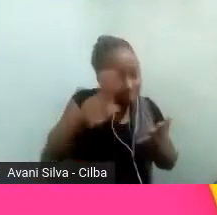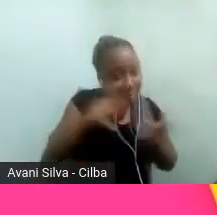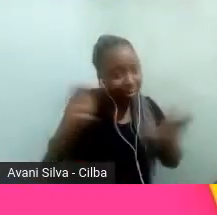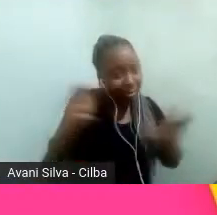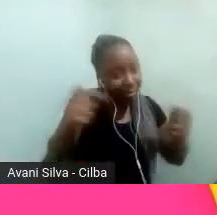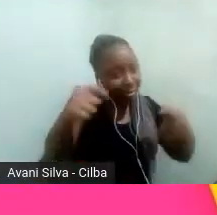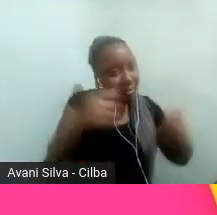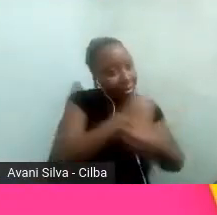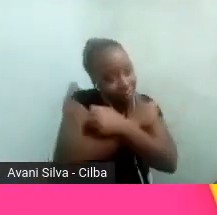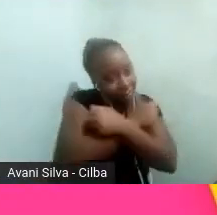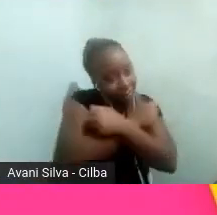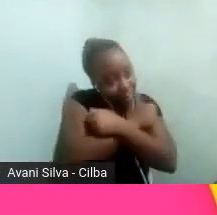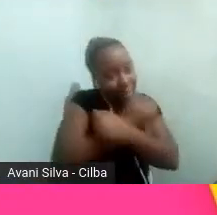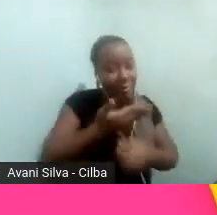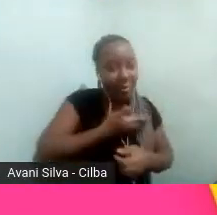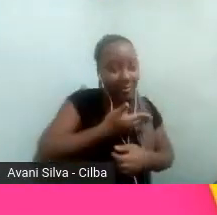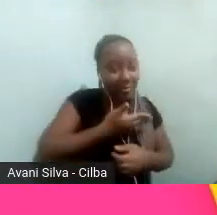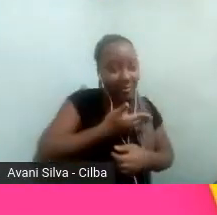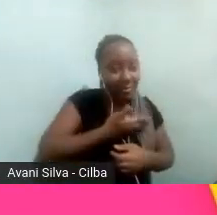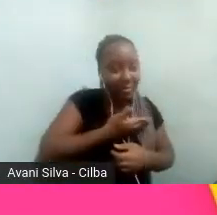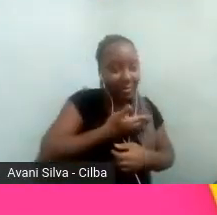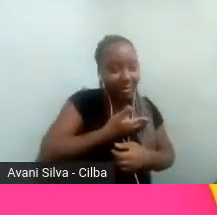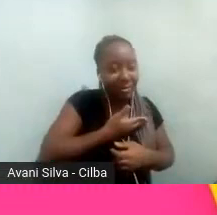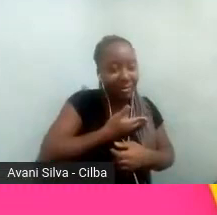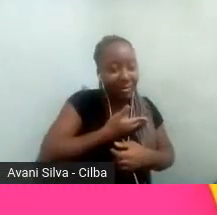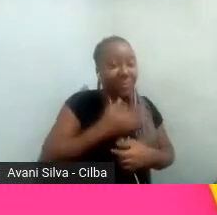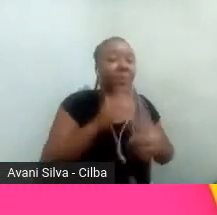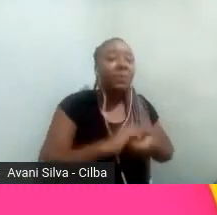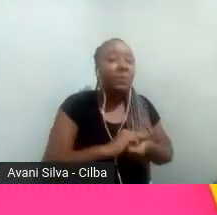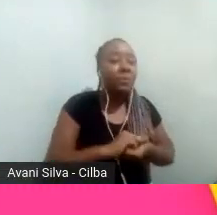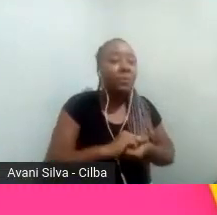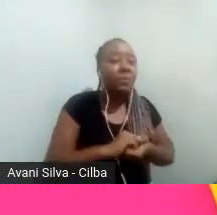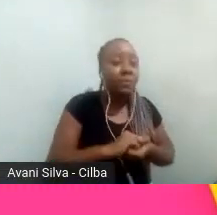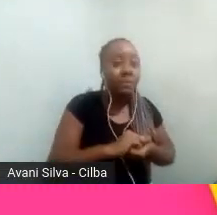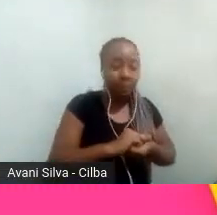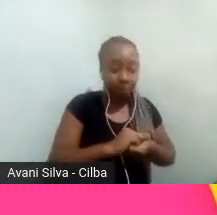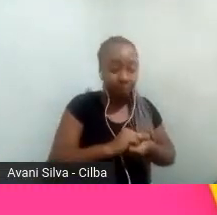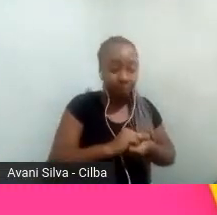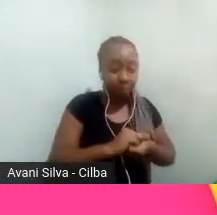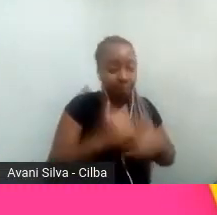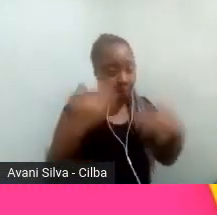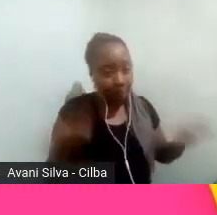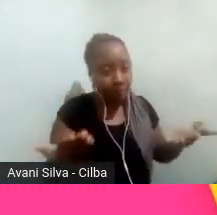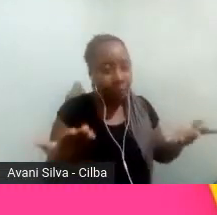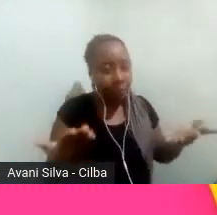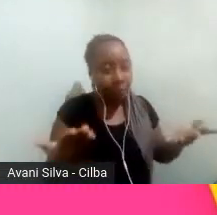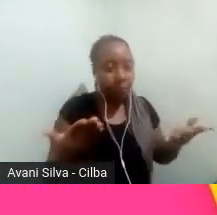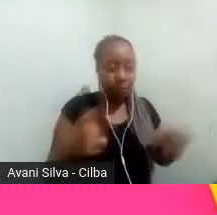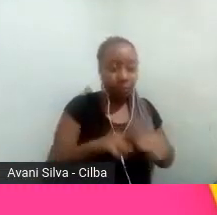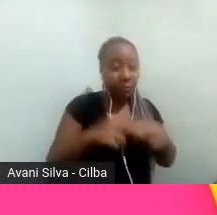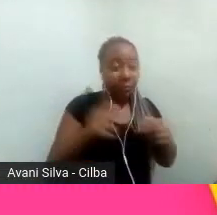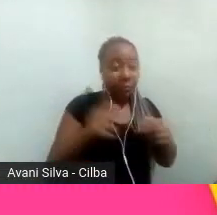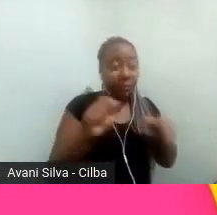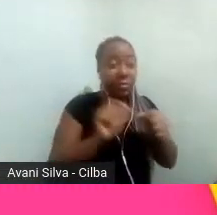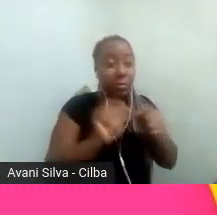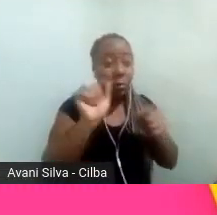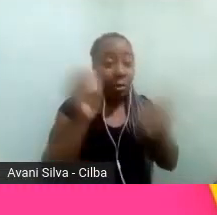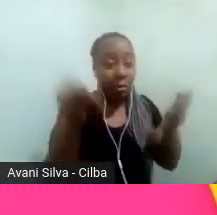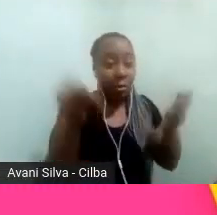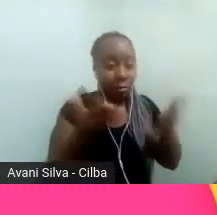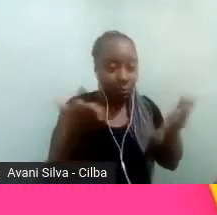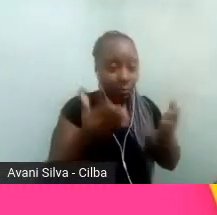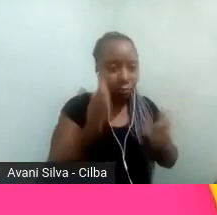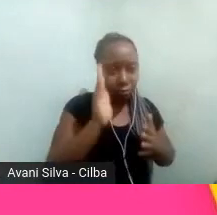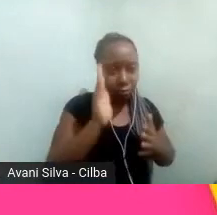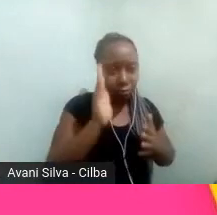os meus amigos aí do Franzininho, hein? Então, o que nós vamos fazer agora? Nós já temos,